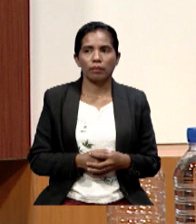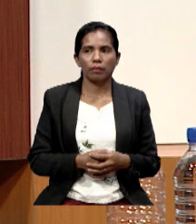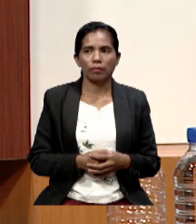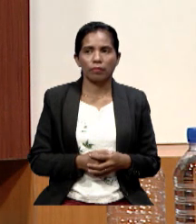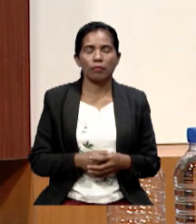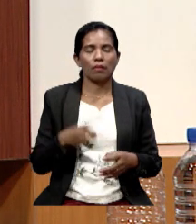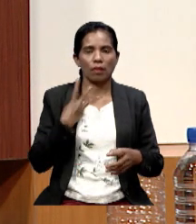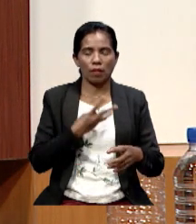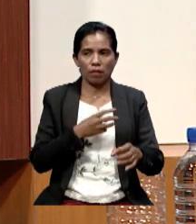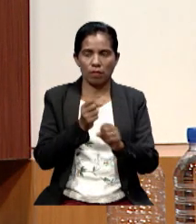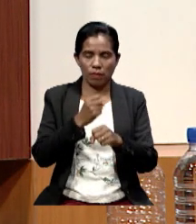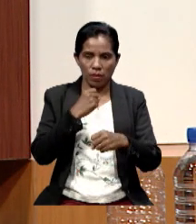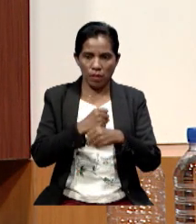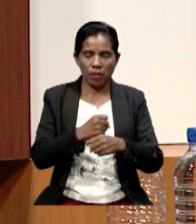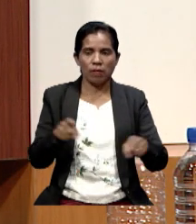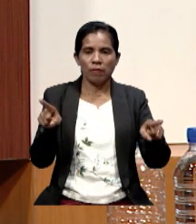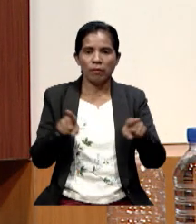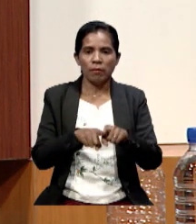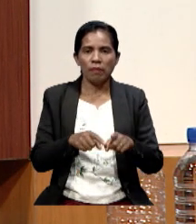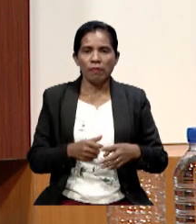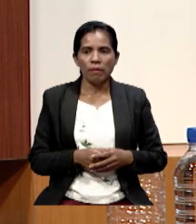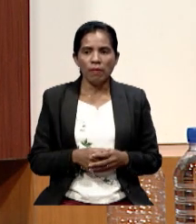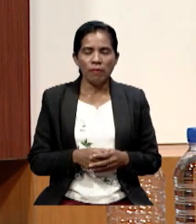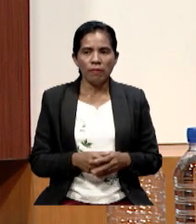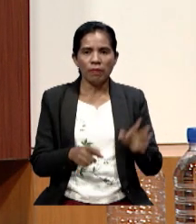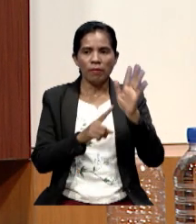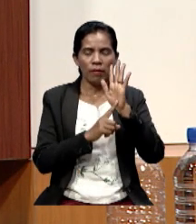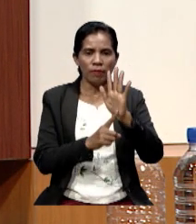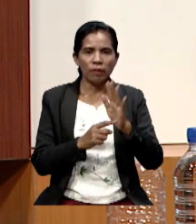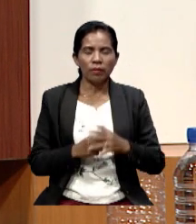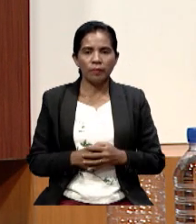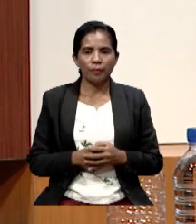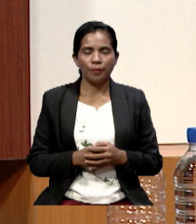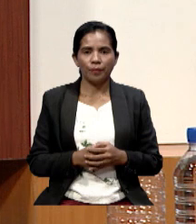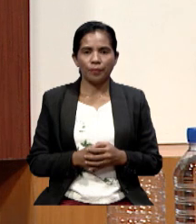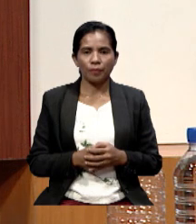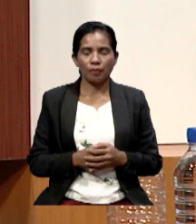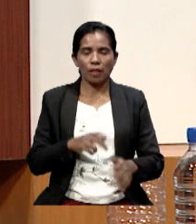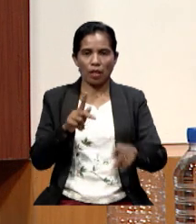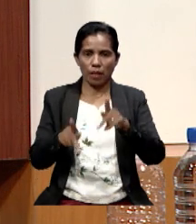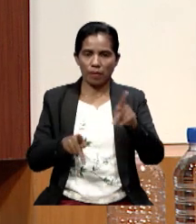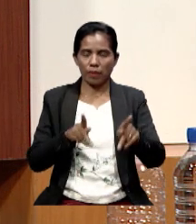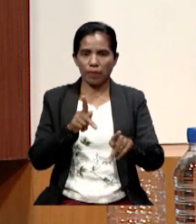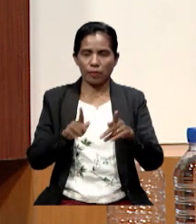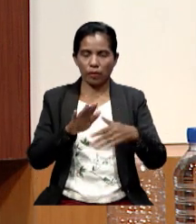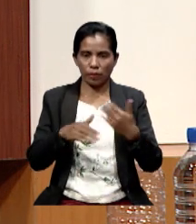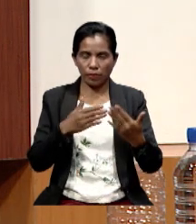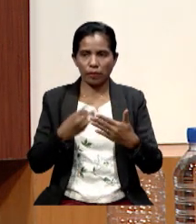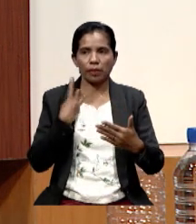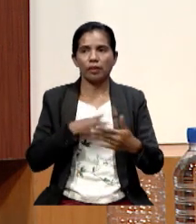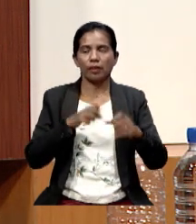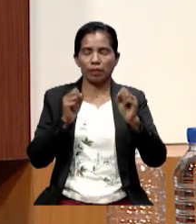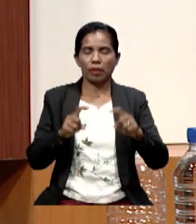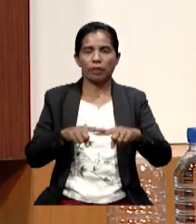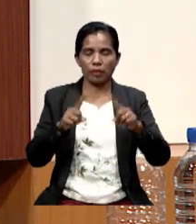a minha ralo, a né, são a tudo para o povo que tem e também é a